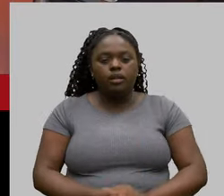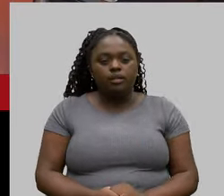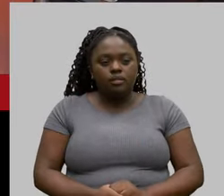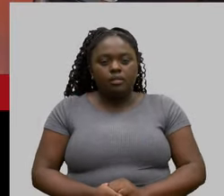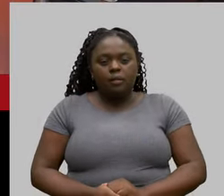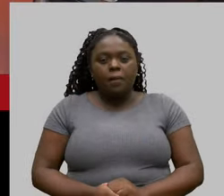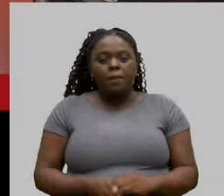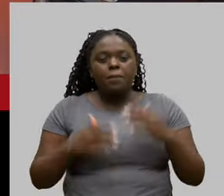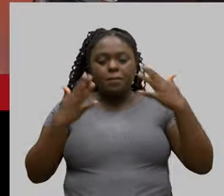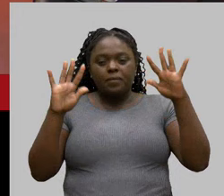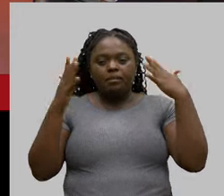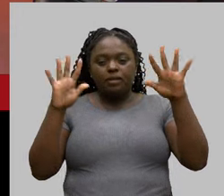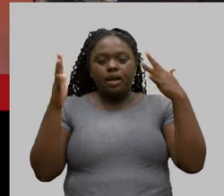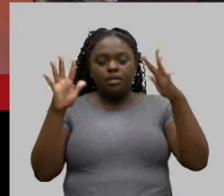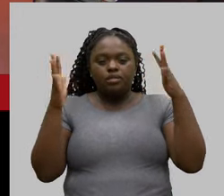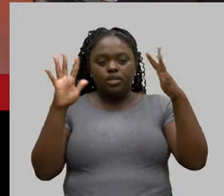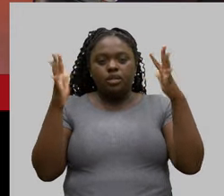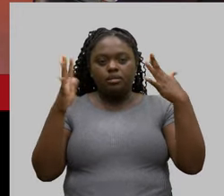hoje